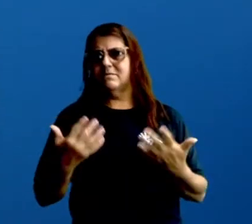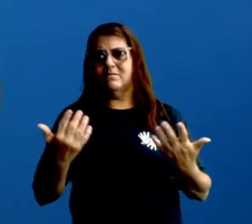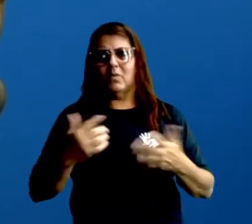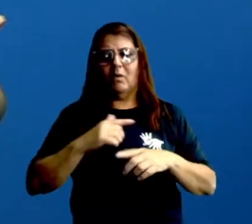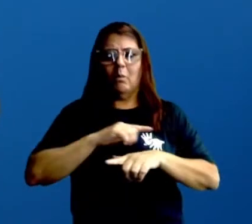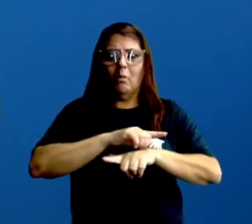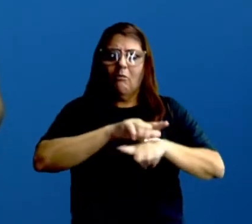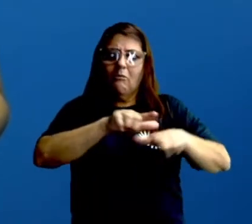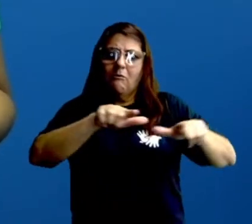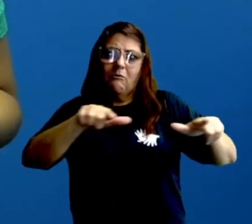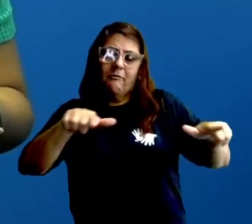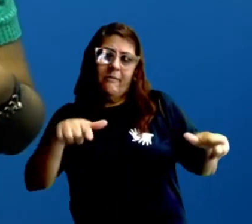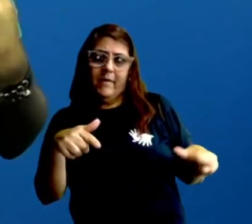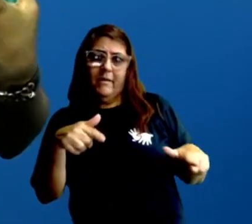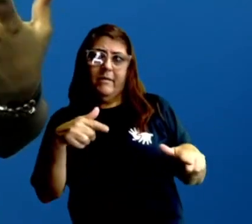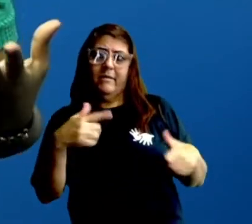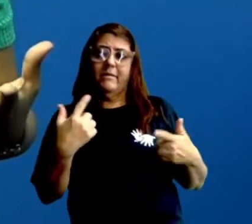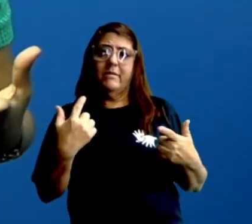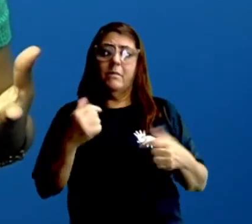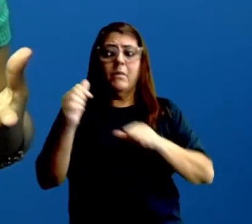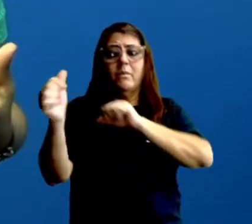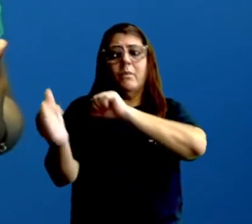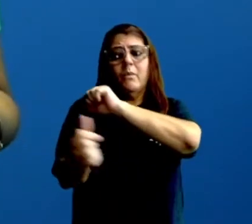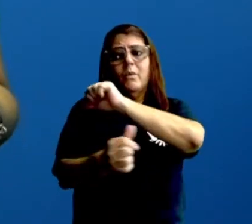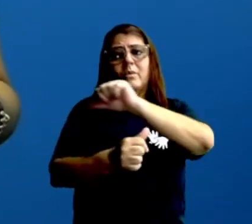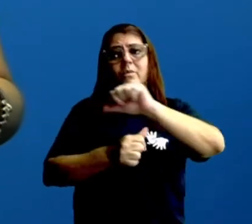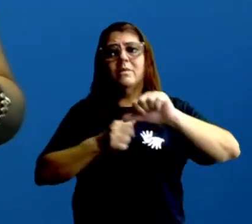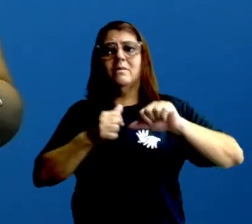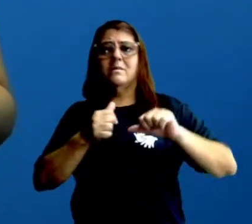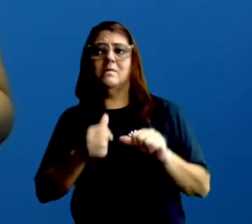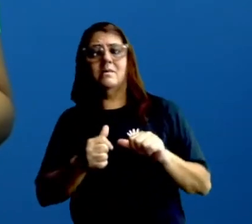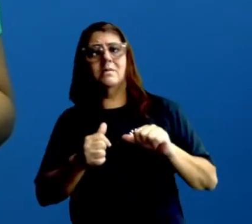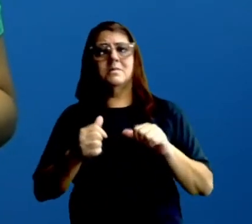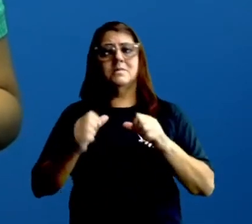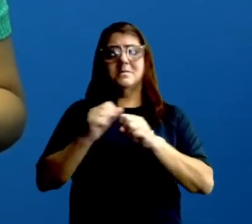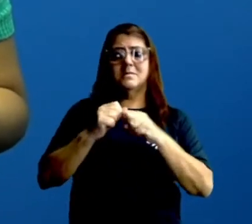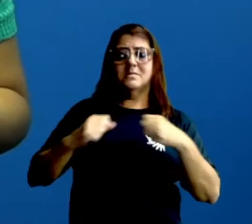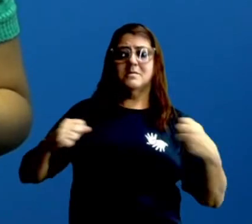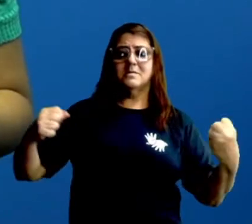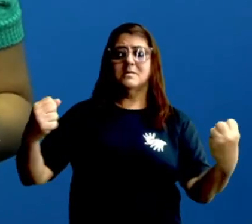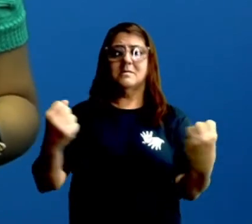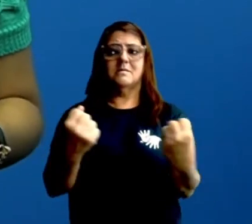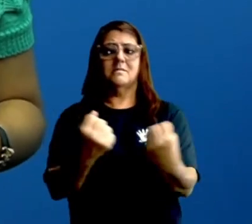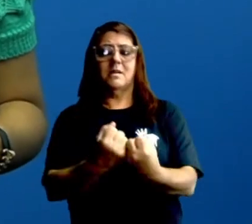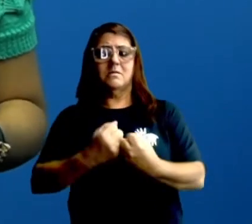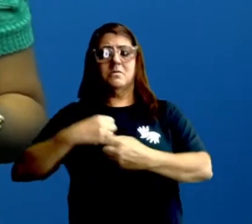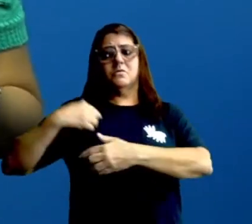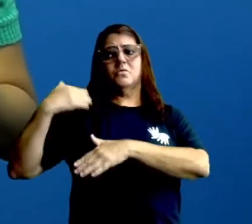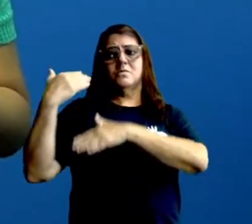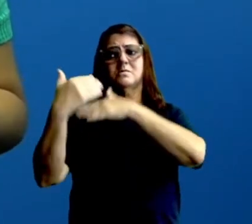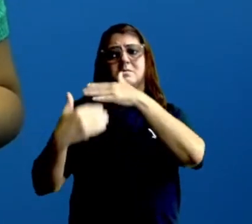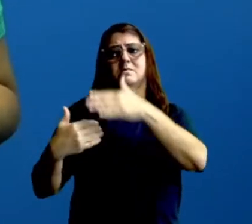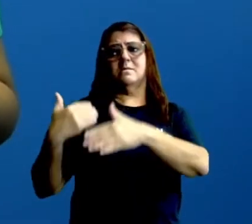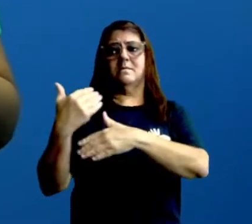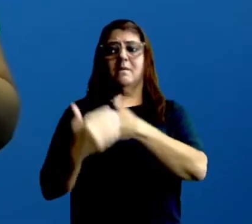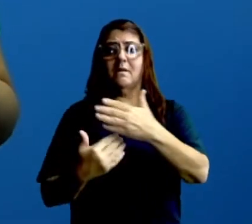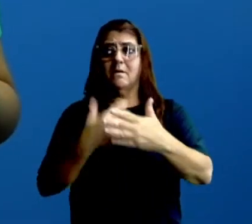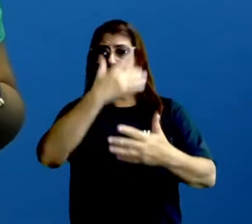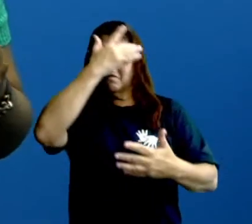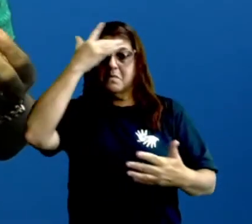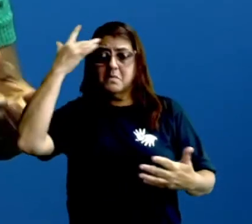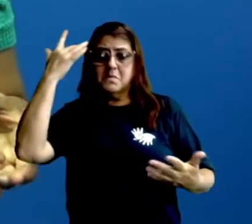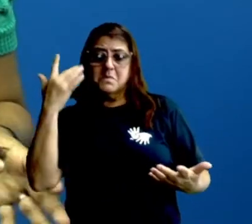mais então isso também é devido a mudança né da sociedade no sentido dos avanços nenhum homem